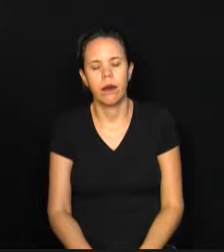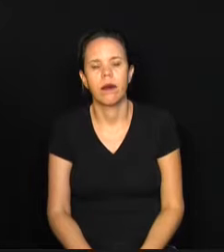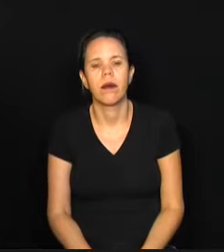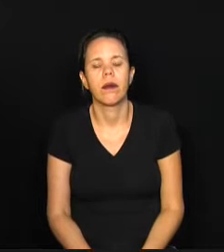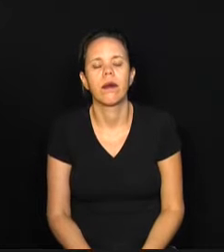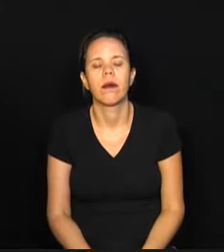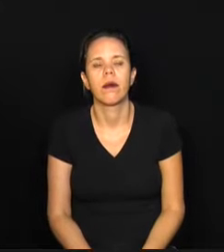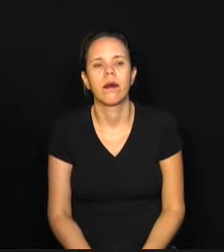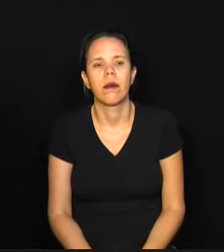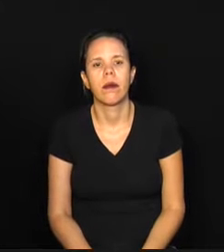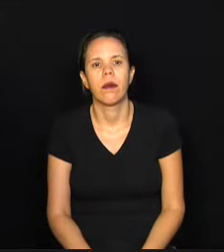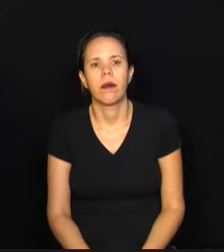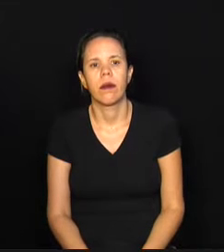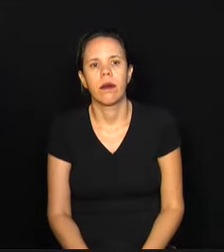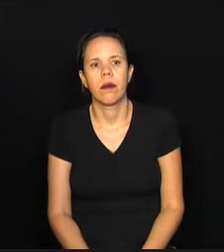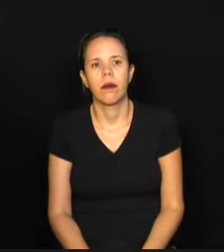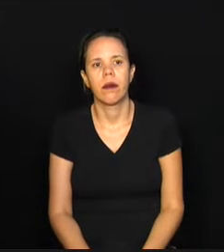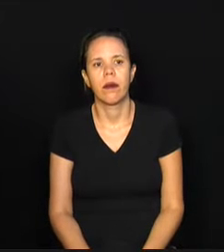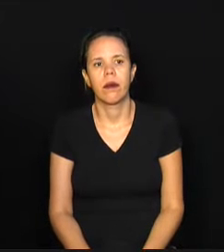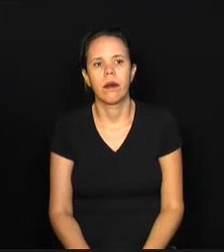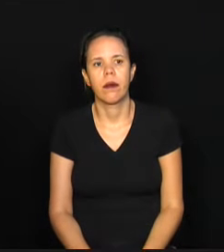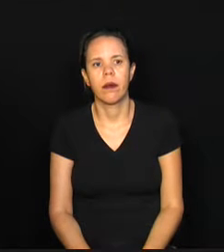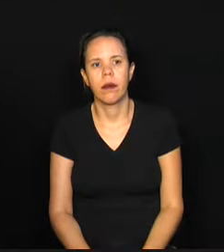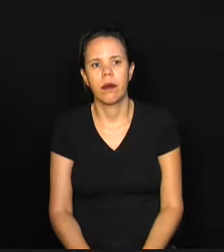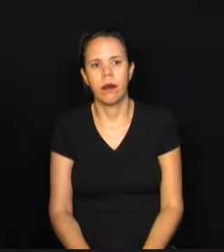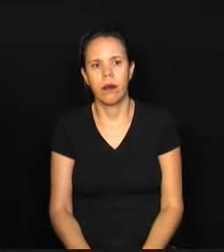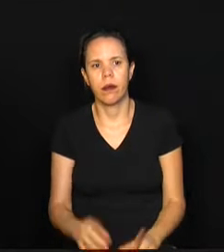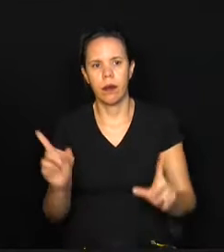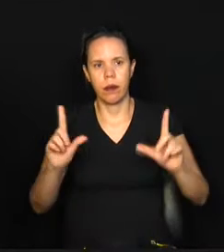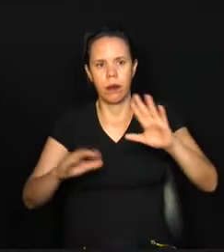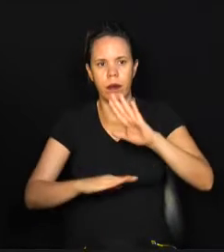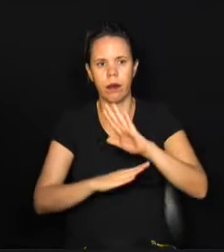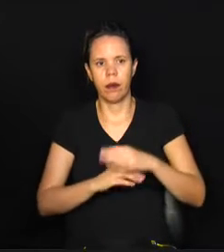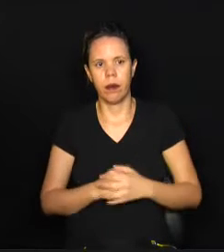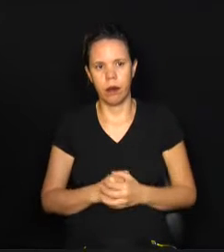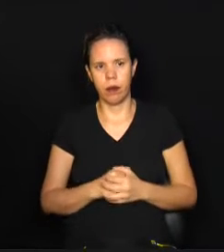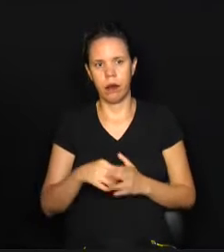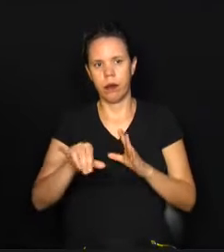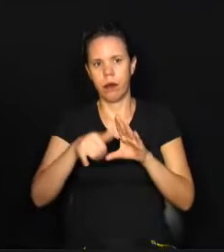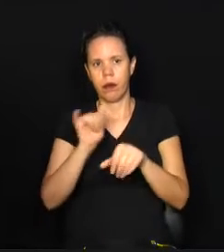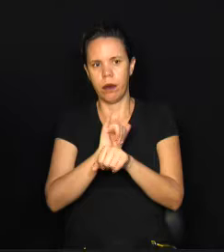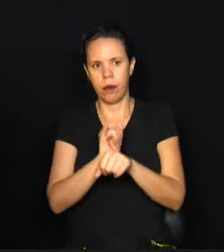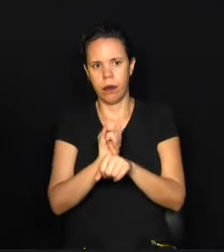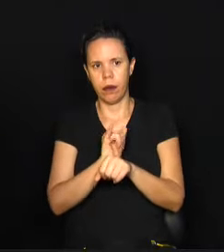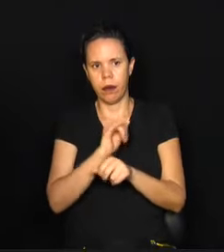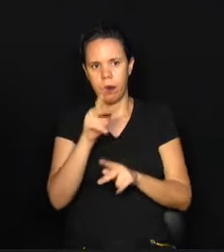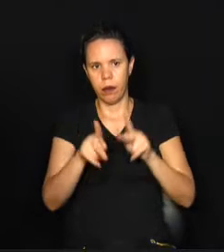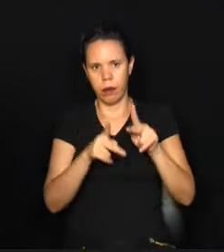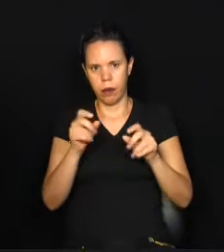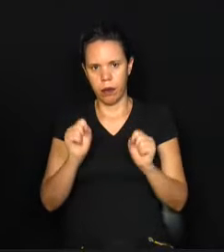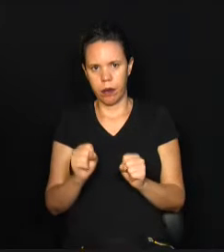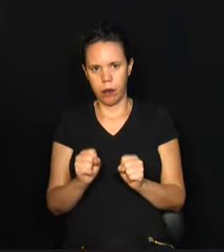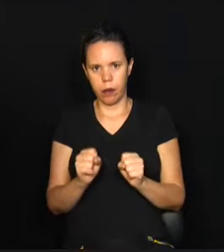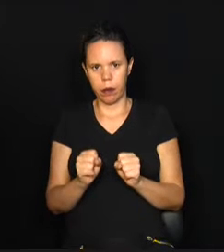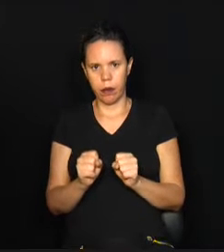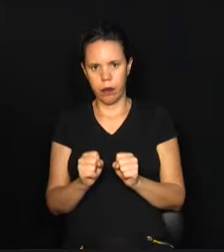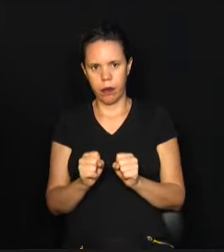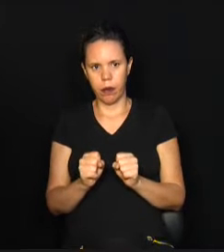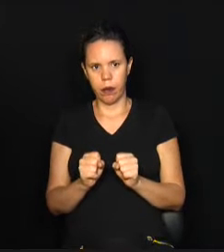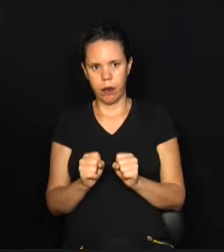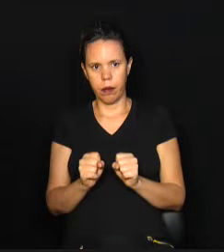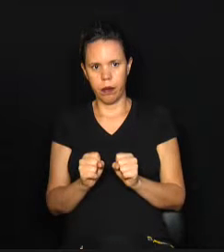campinas.sp.leg.br e também no canal da TV Câmara do YouTube. E as pessoas podem,